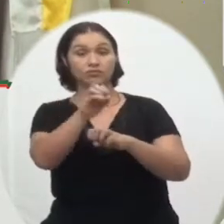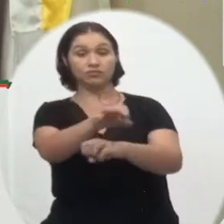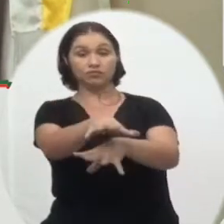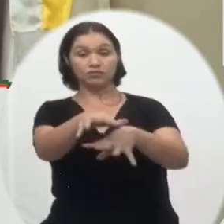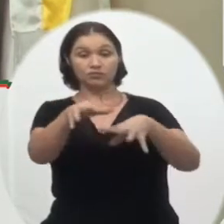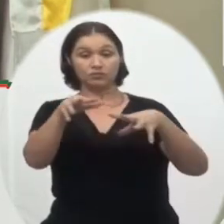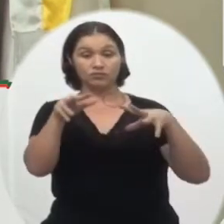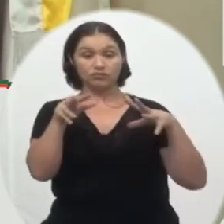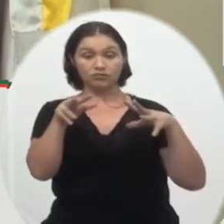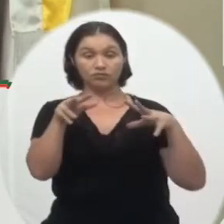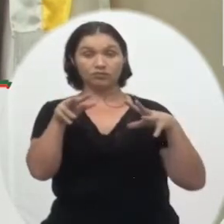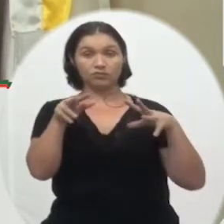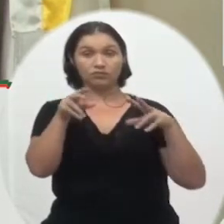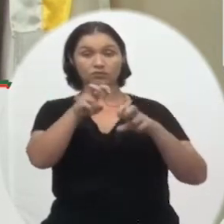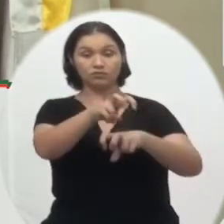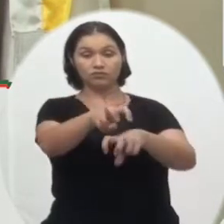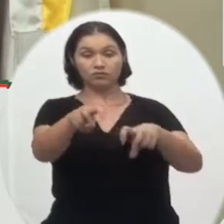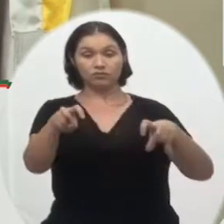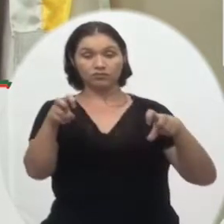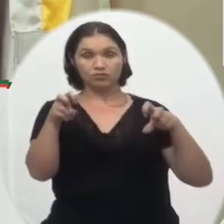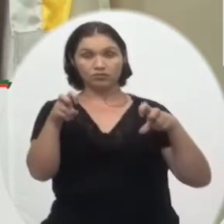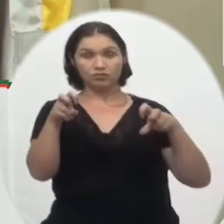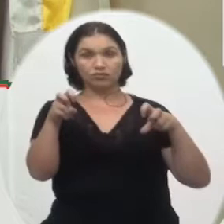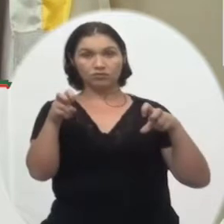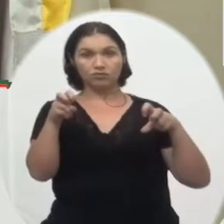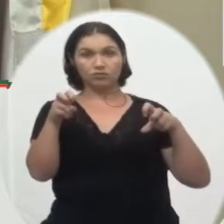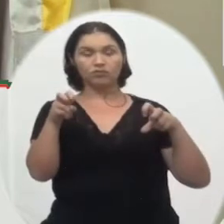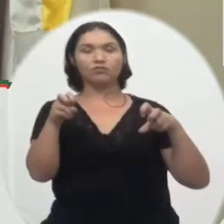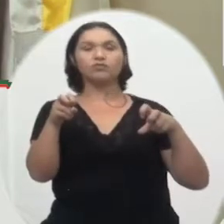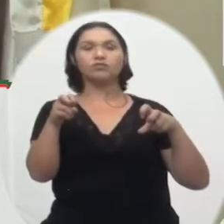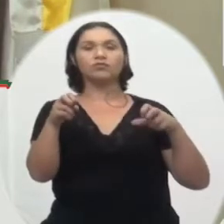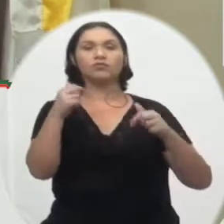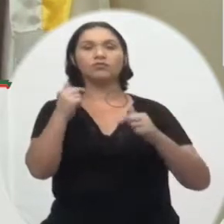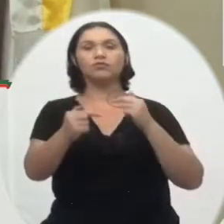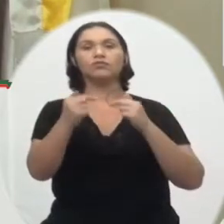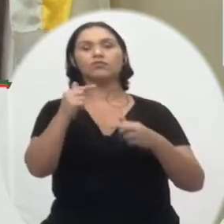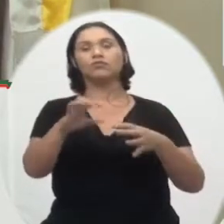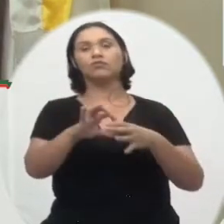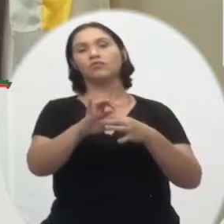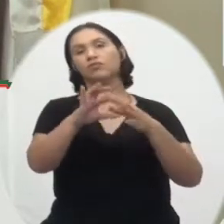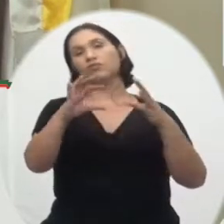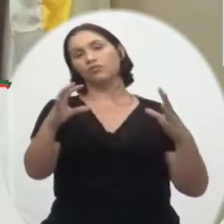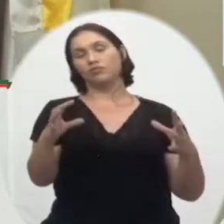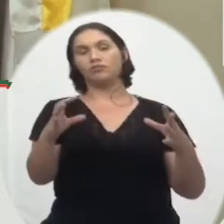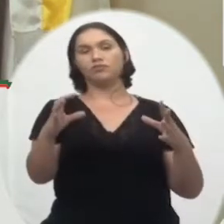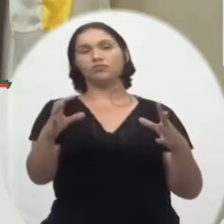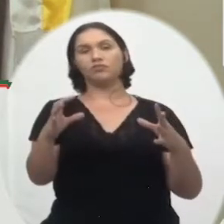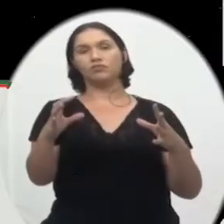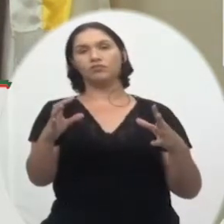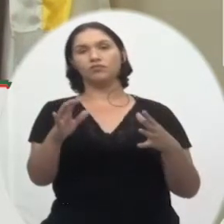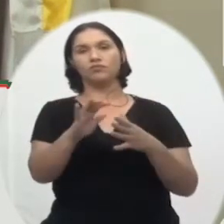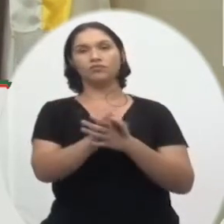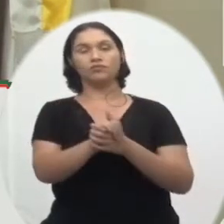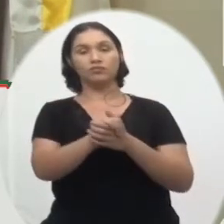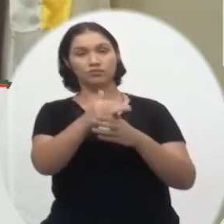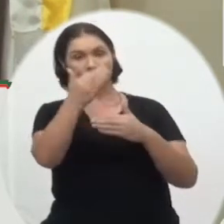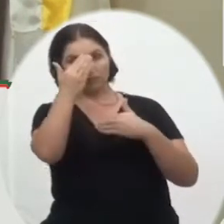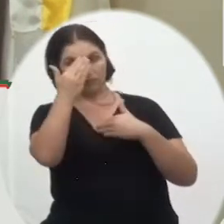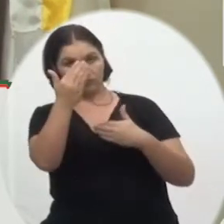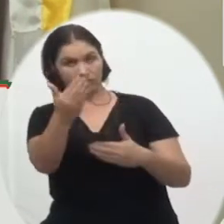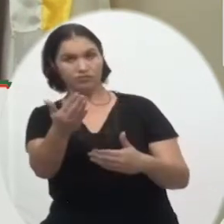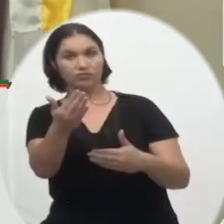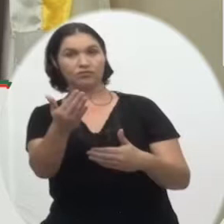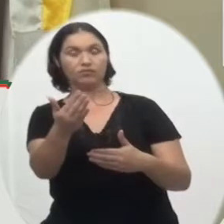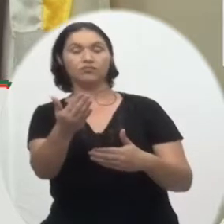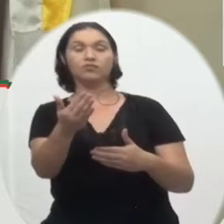OABC. É pena que os colegas não puderam participar, né? Quero agradecer o presidente dessa casa,